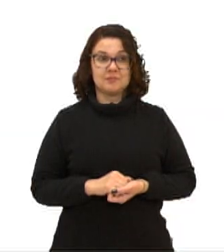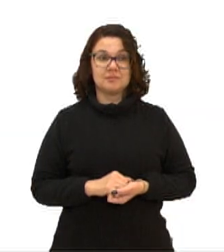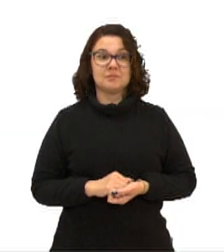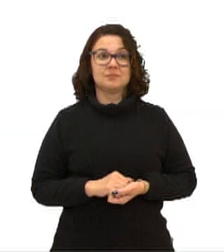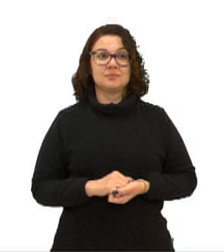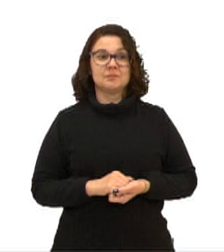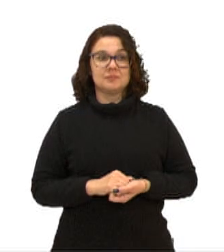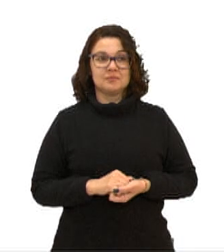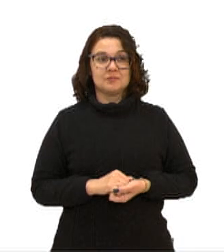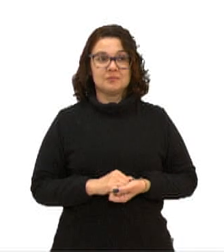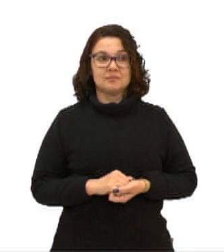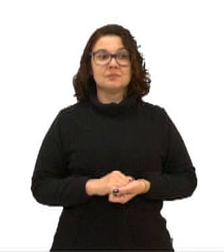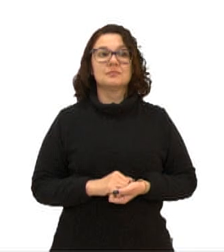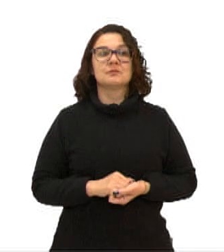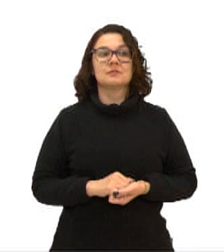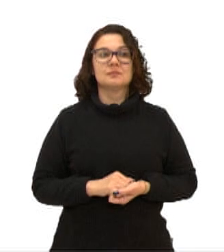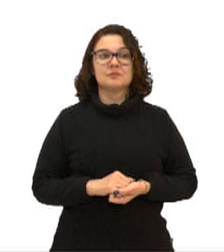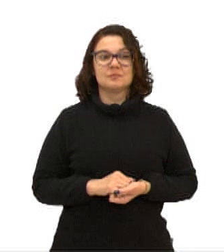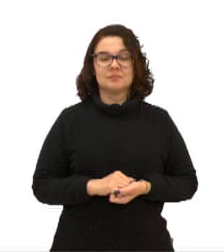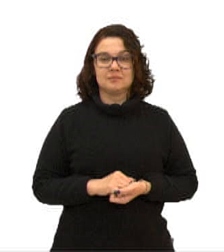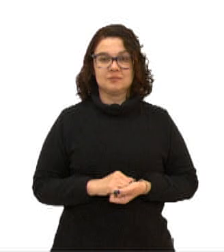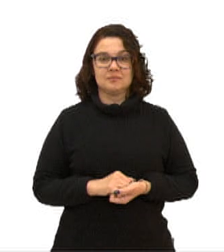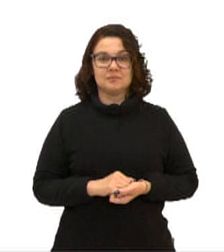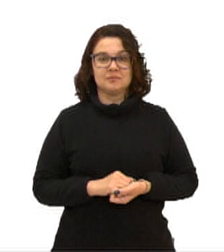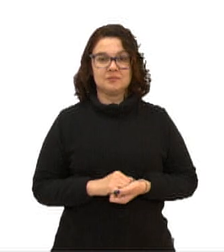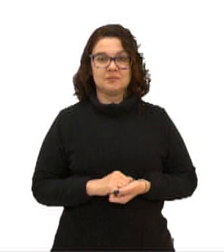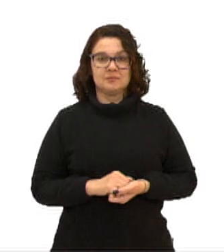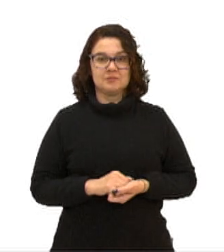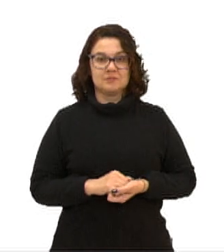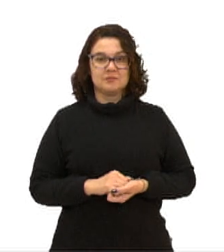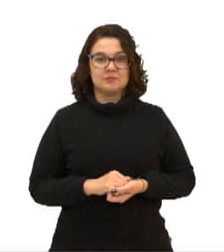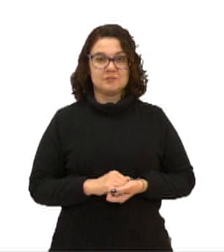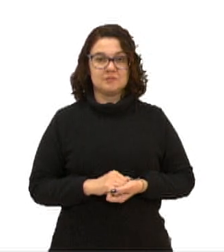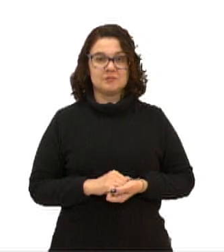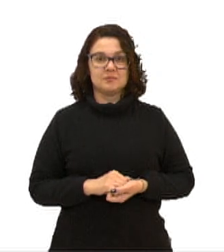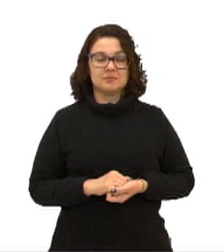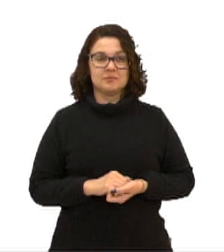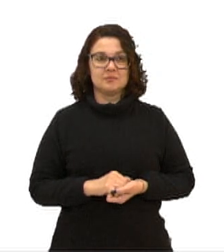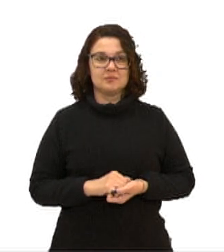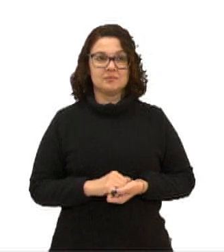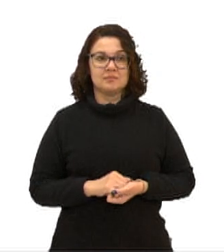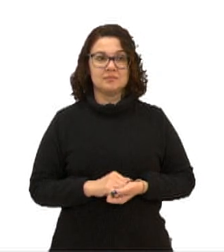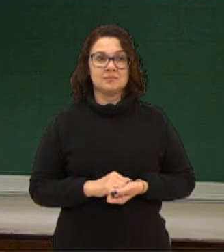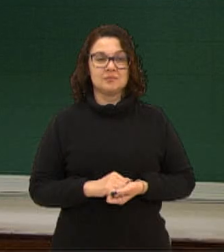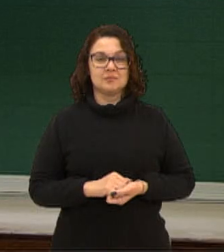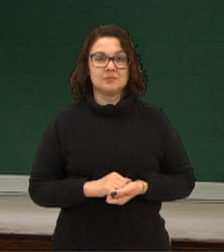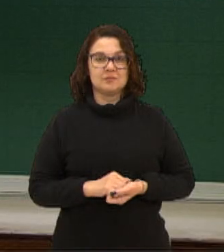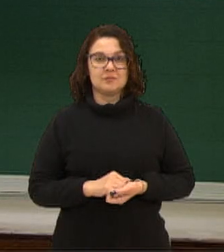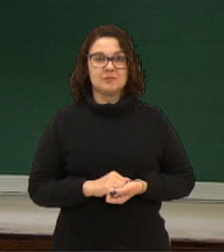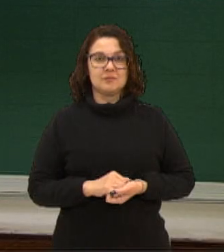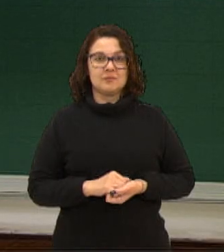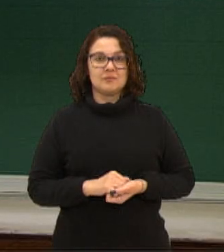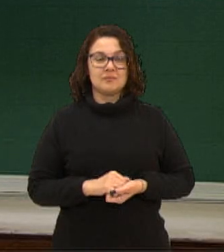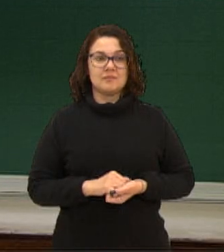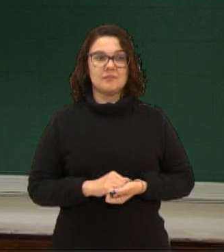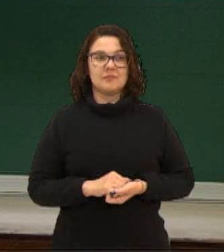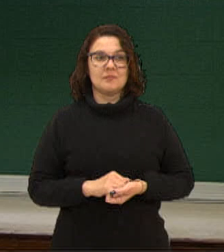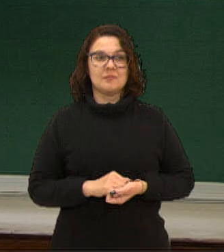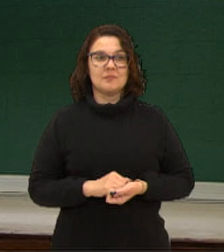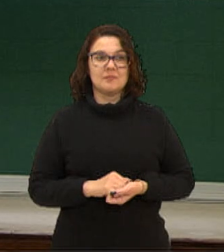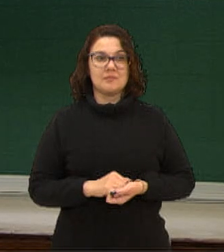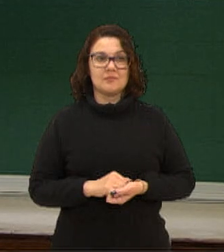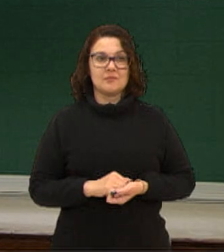respuestas. La opción que te parece correcta ahí, lo que incomoda más la